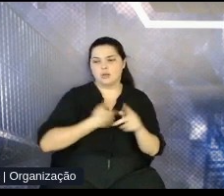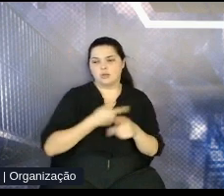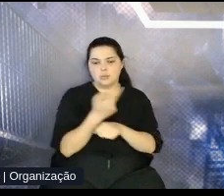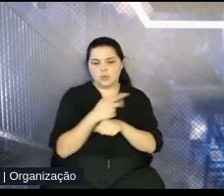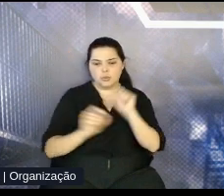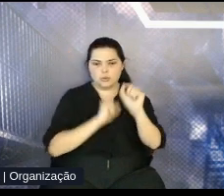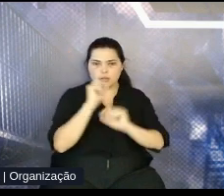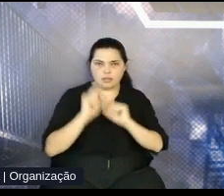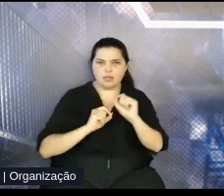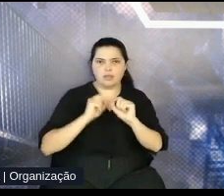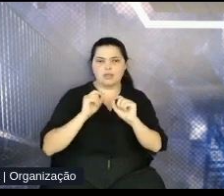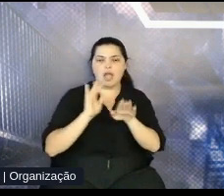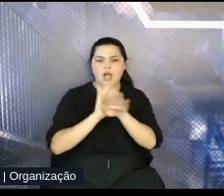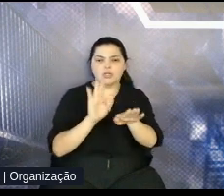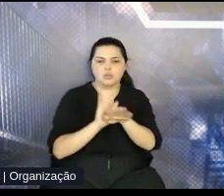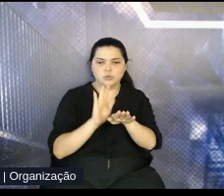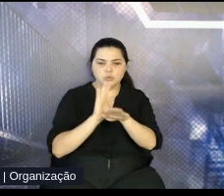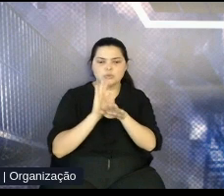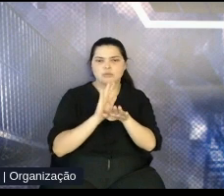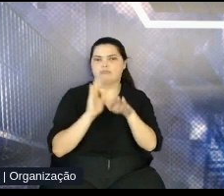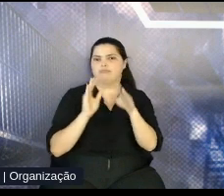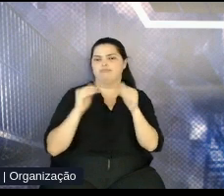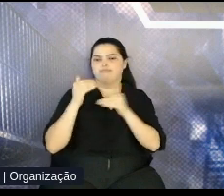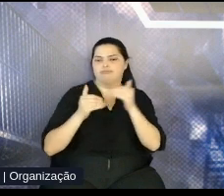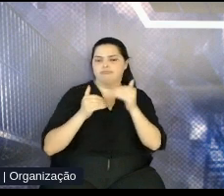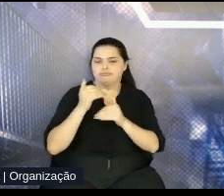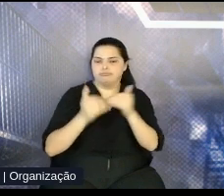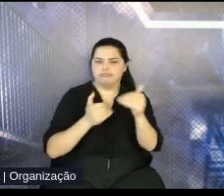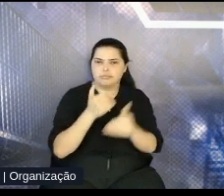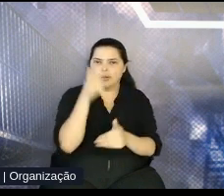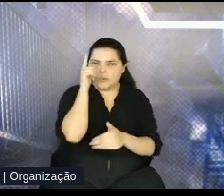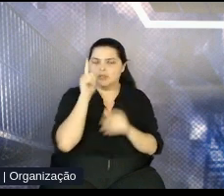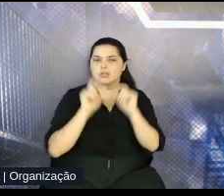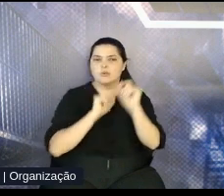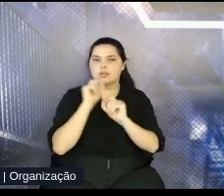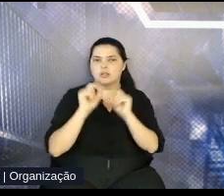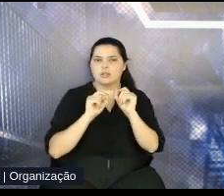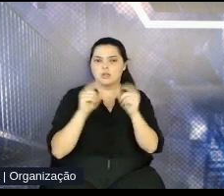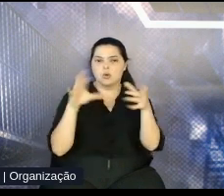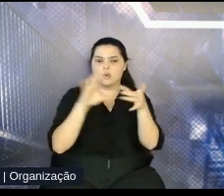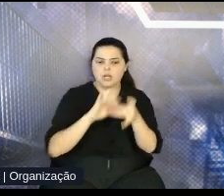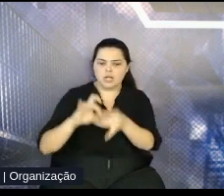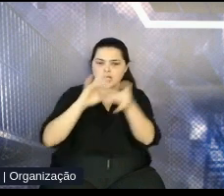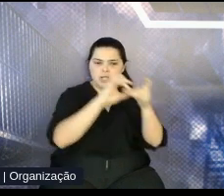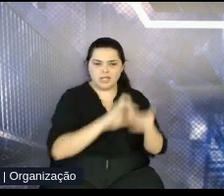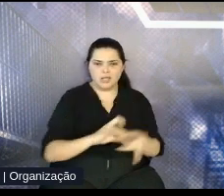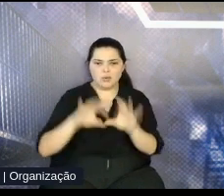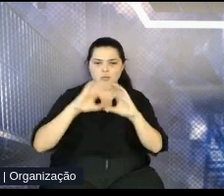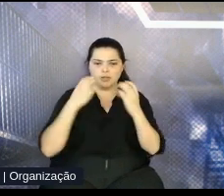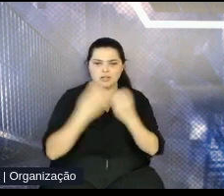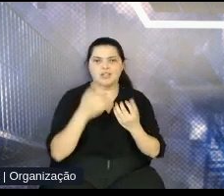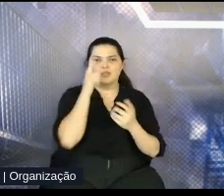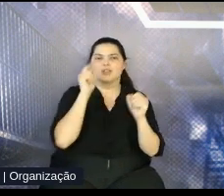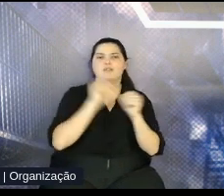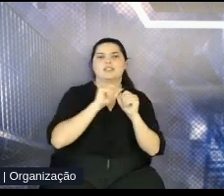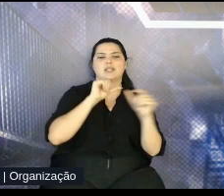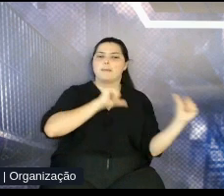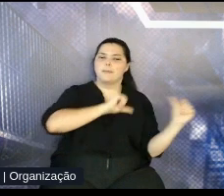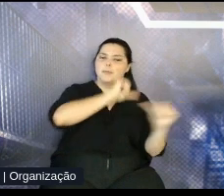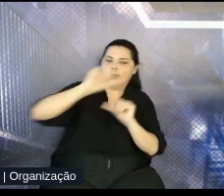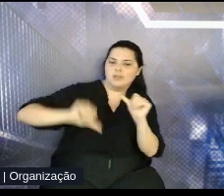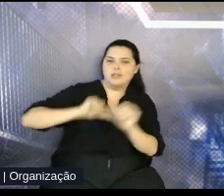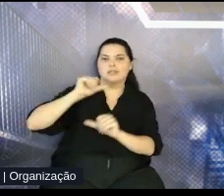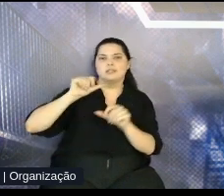pequenas contribuições para que essas pequenas contribuições unidas a gente consiga começar a fazer esse impacto, a gente